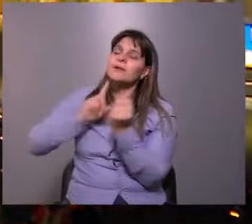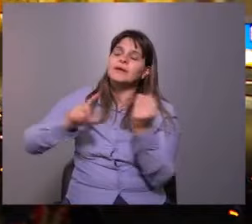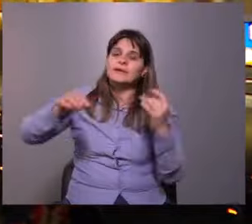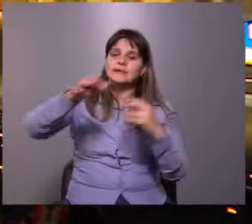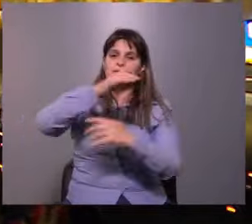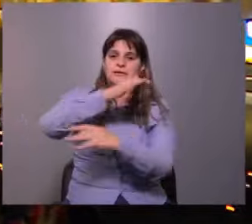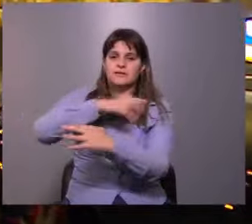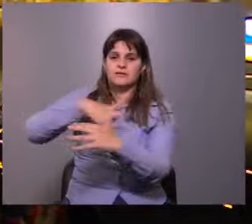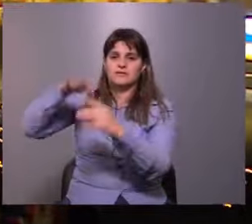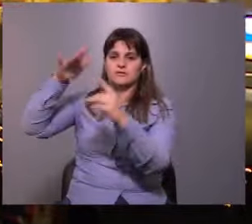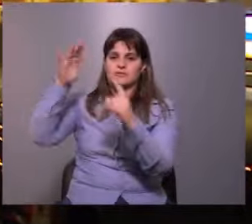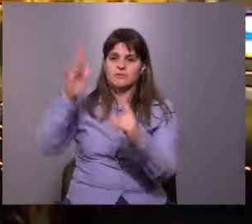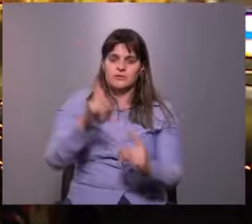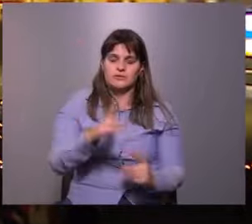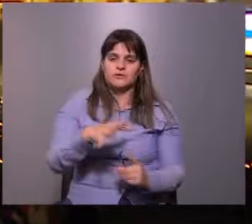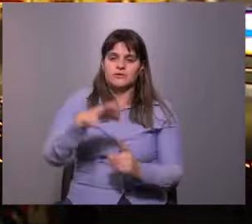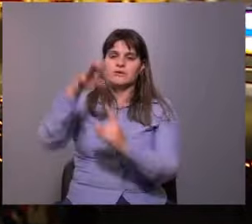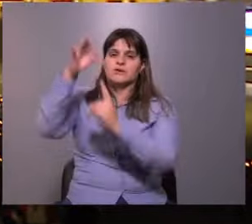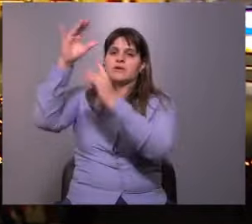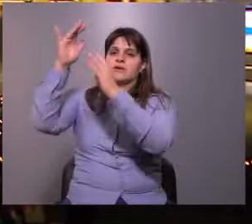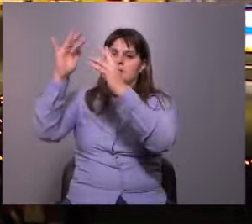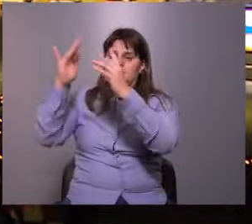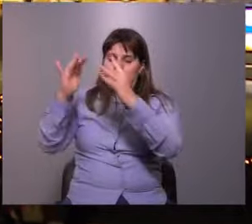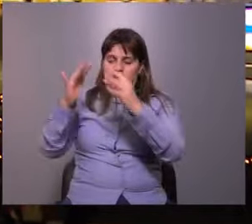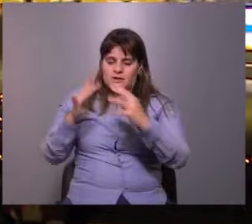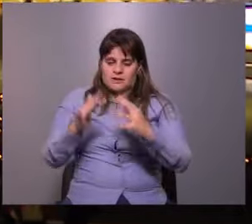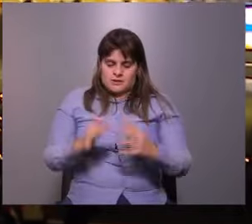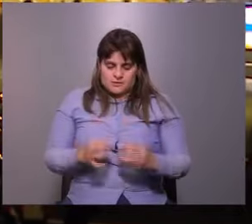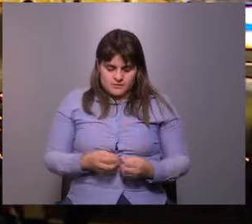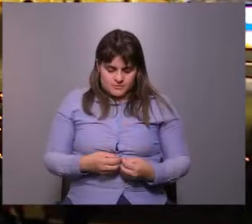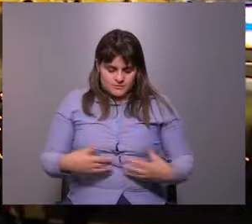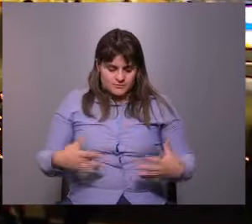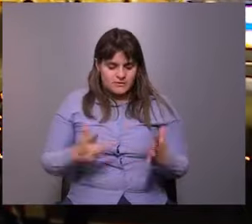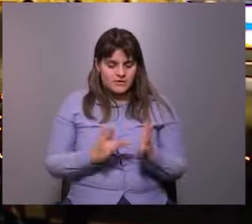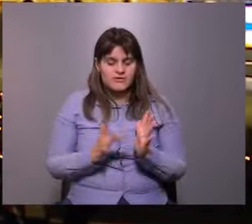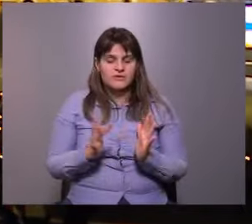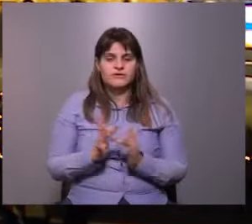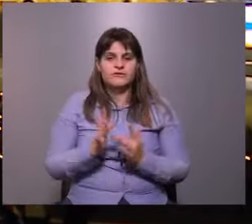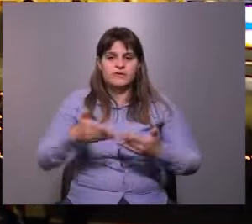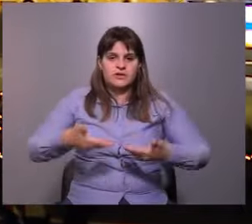vosso ventre, Jesus.